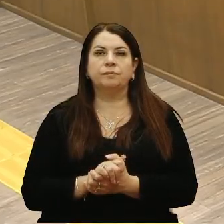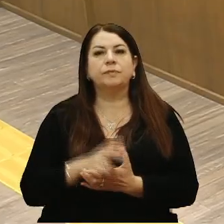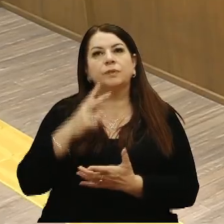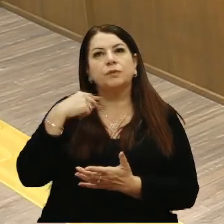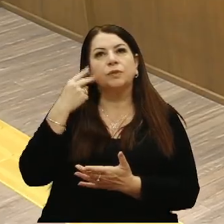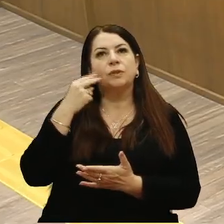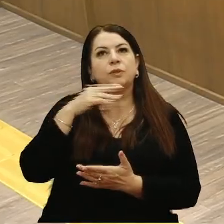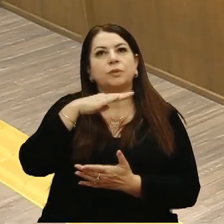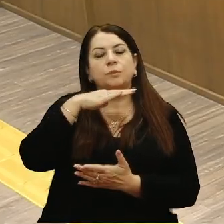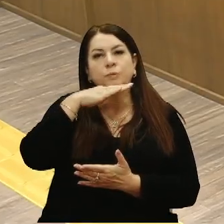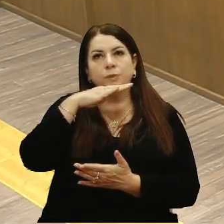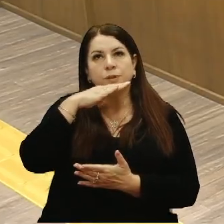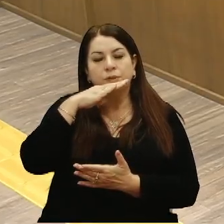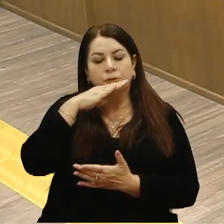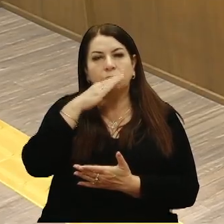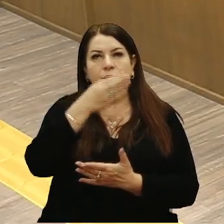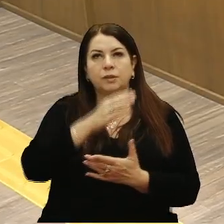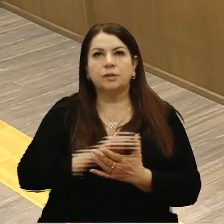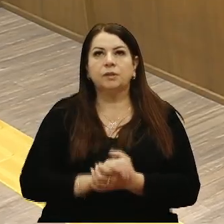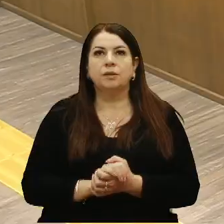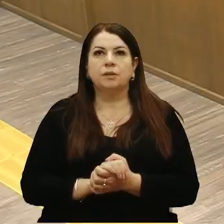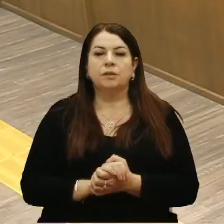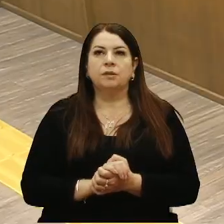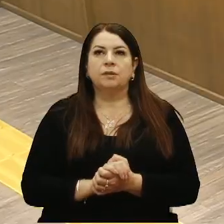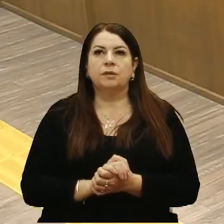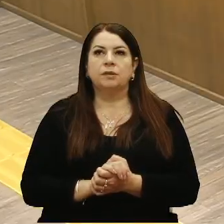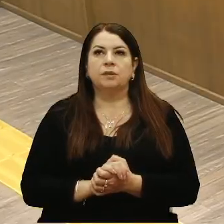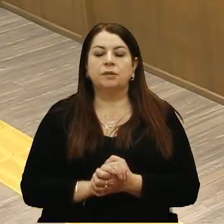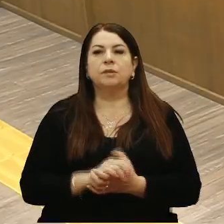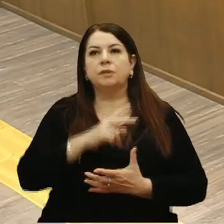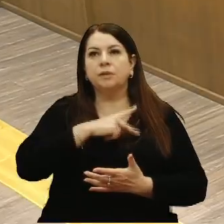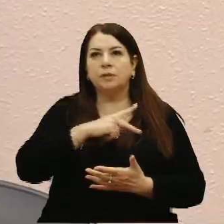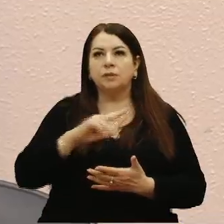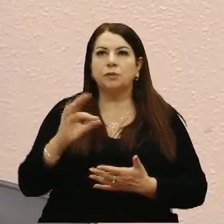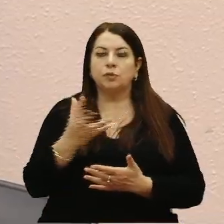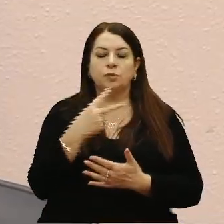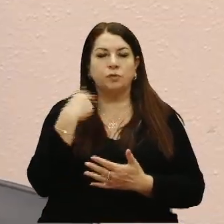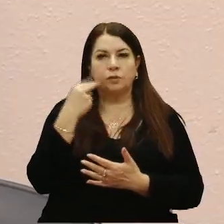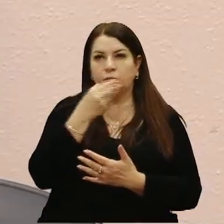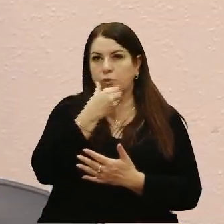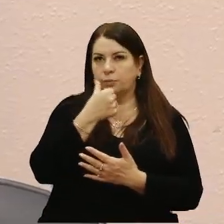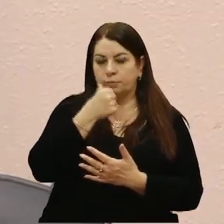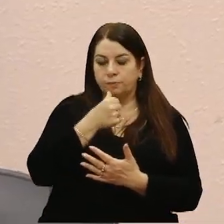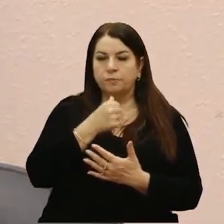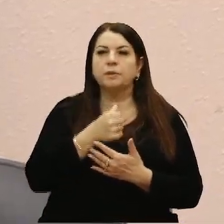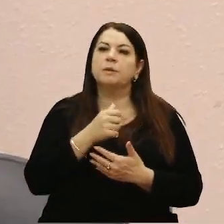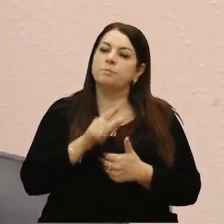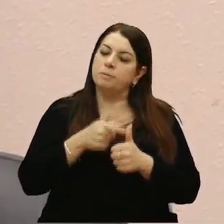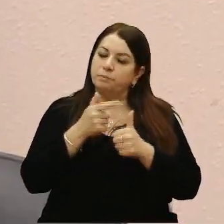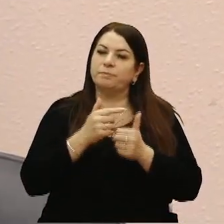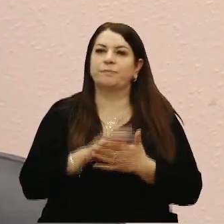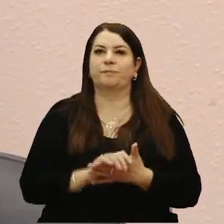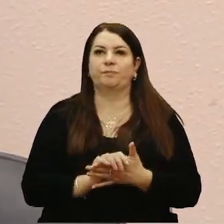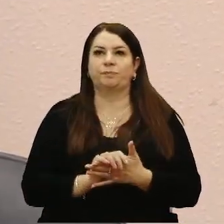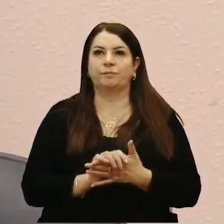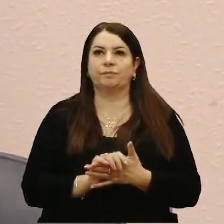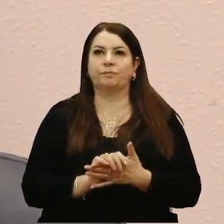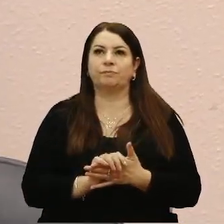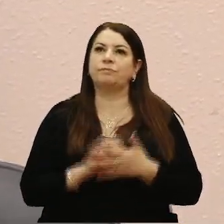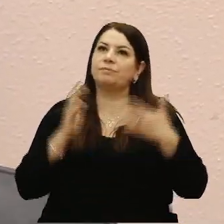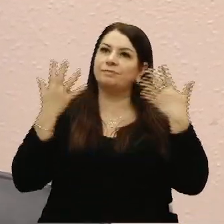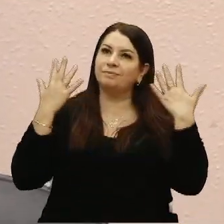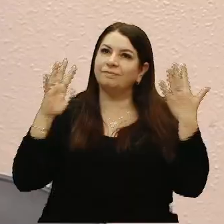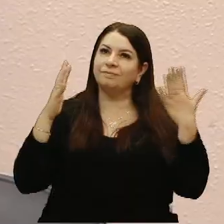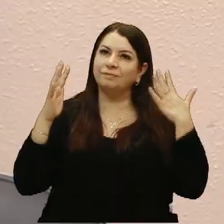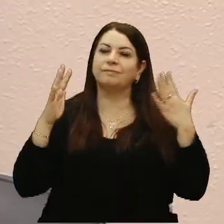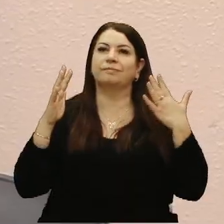Vereador Bortola, com a palavra. Senhor presidente, senhoras e senhores vereadores, primeiramente,